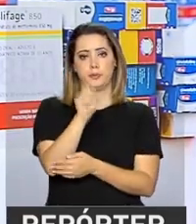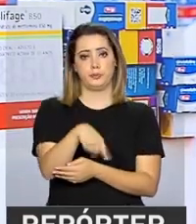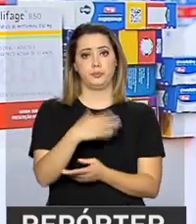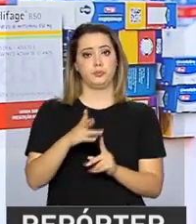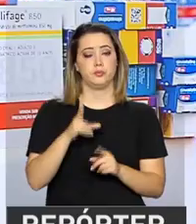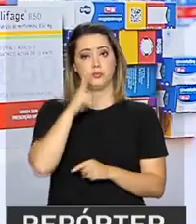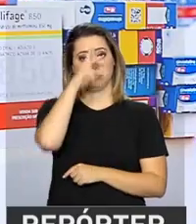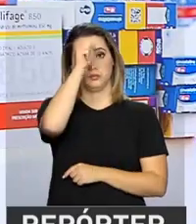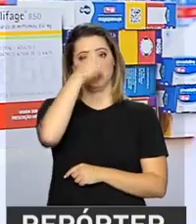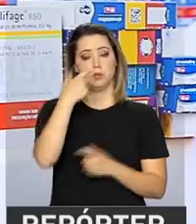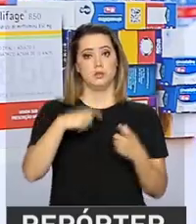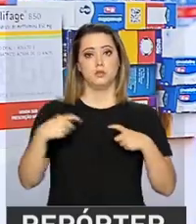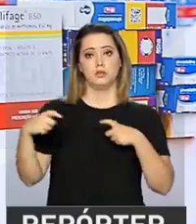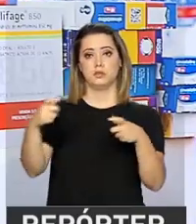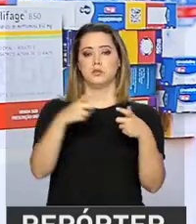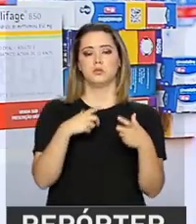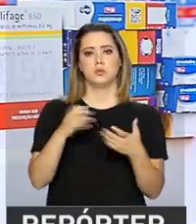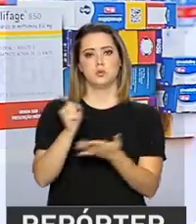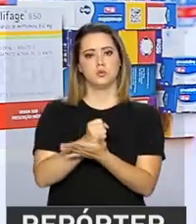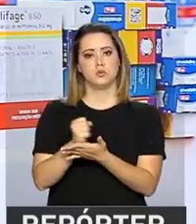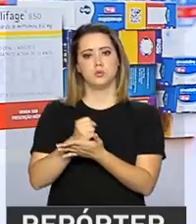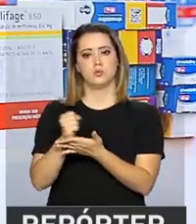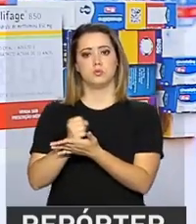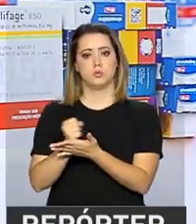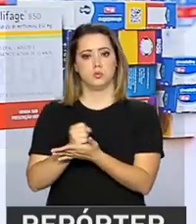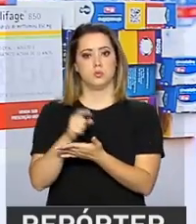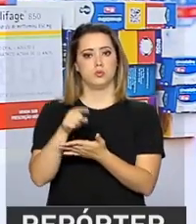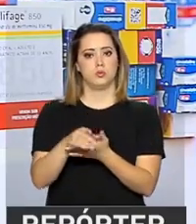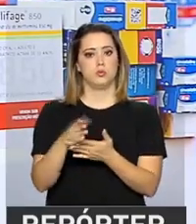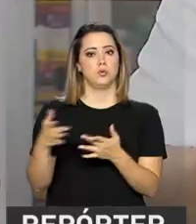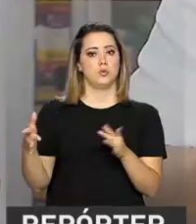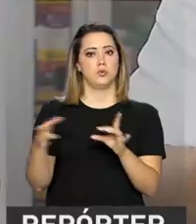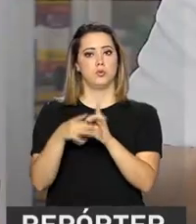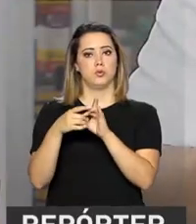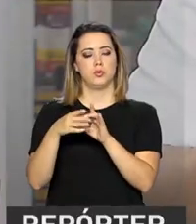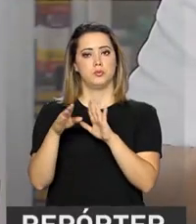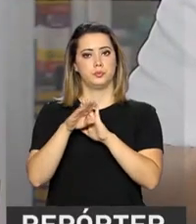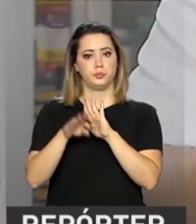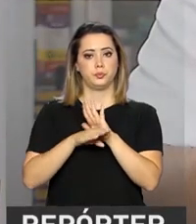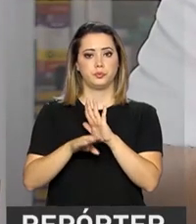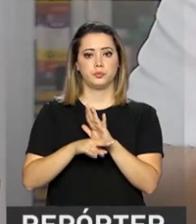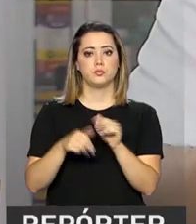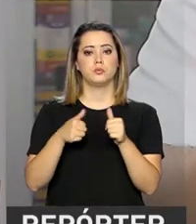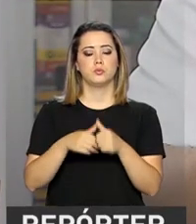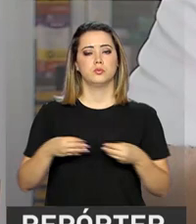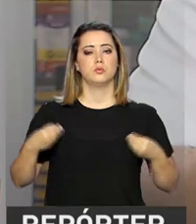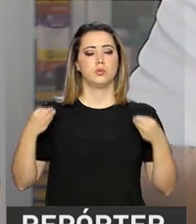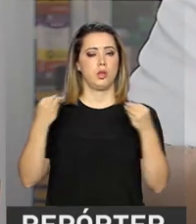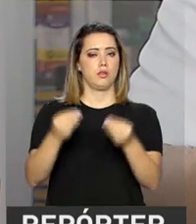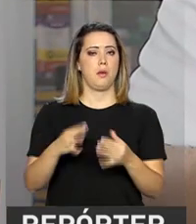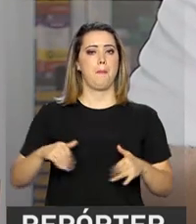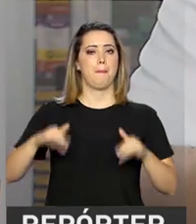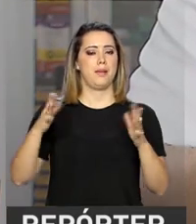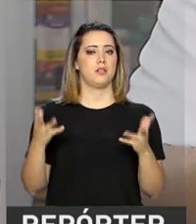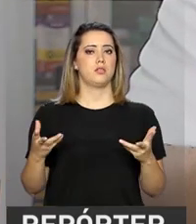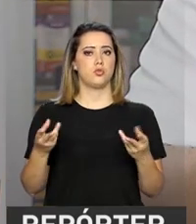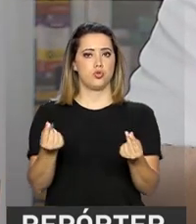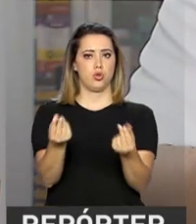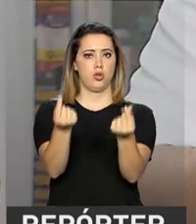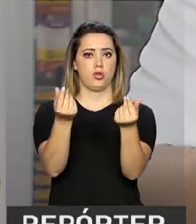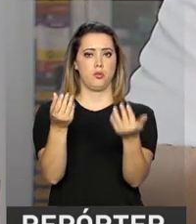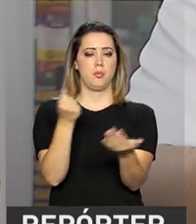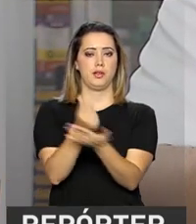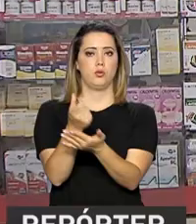fortalecendo a rede de drogarias credenciadas ao programa a medida também garante mais dinheiro para a compra de